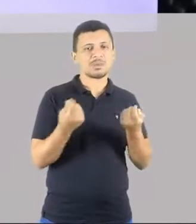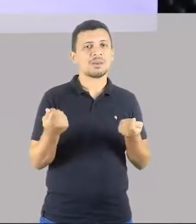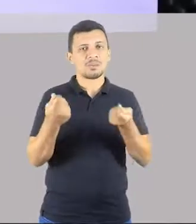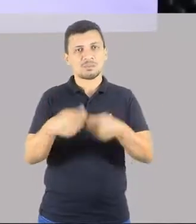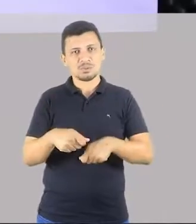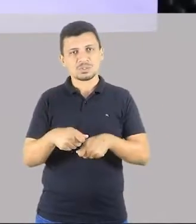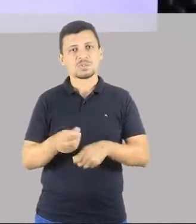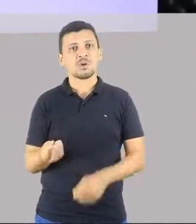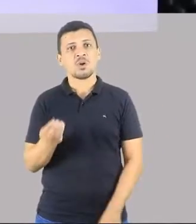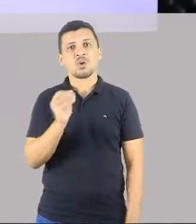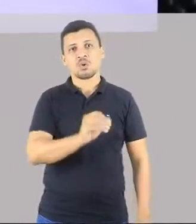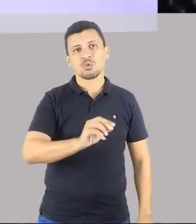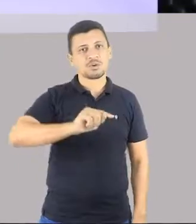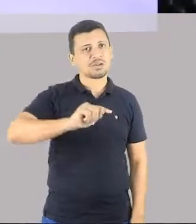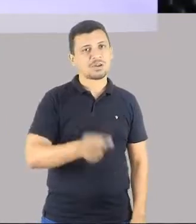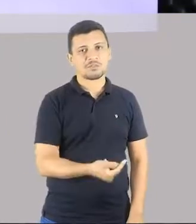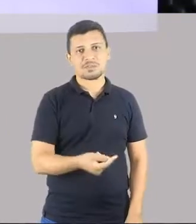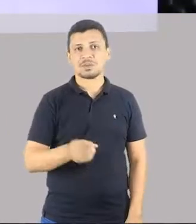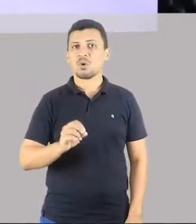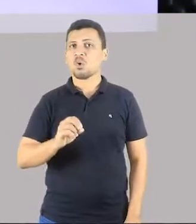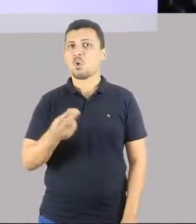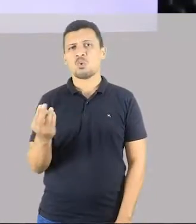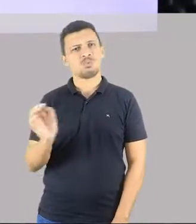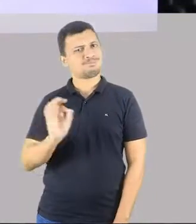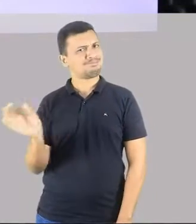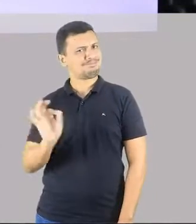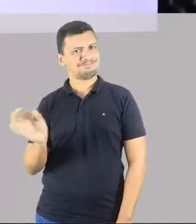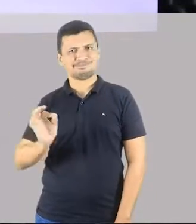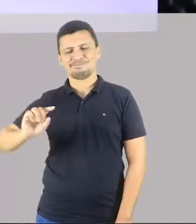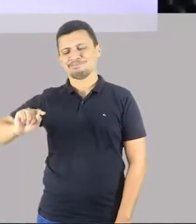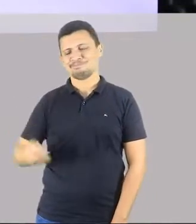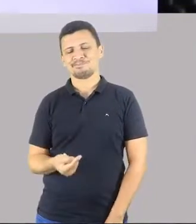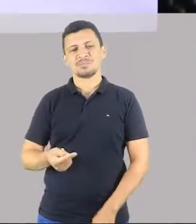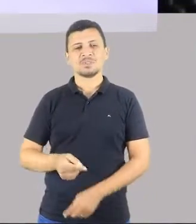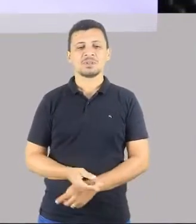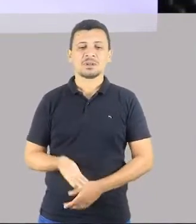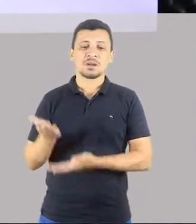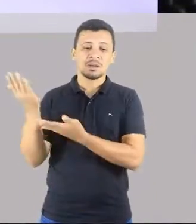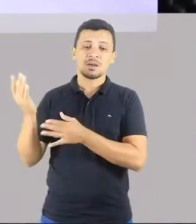ou não pontuar aquela estrutura, tá? O primeiro exemplo que ele coloca aqui, a